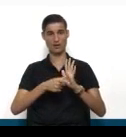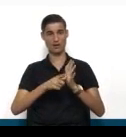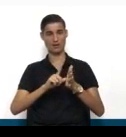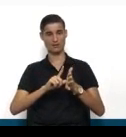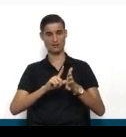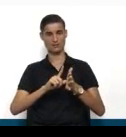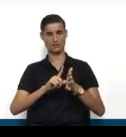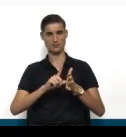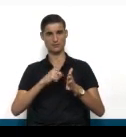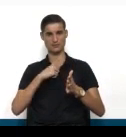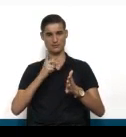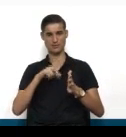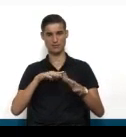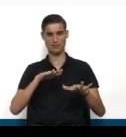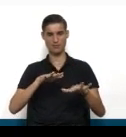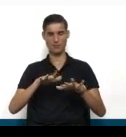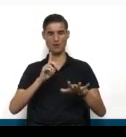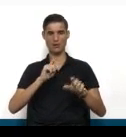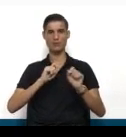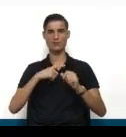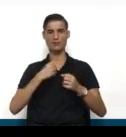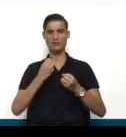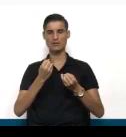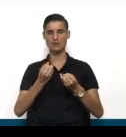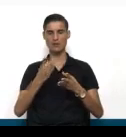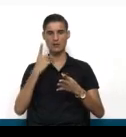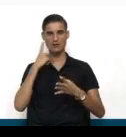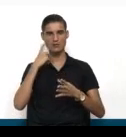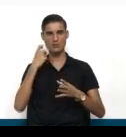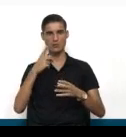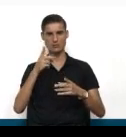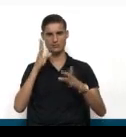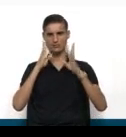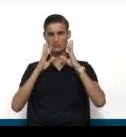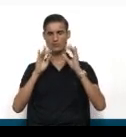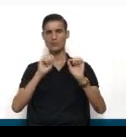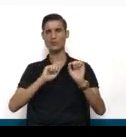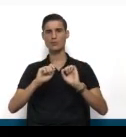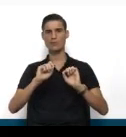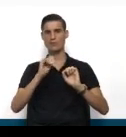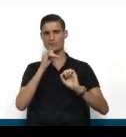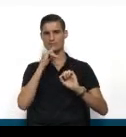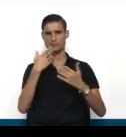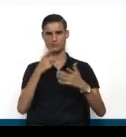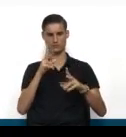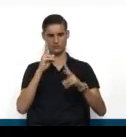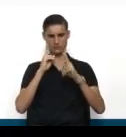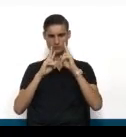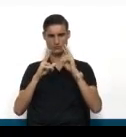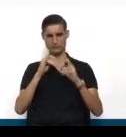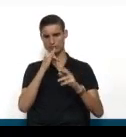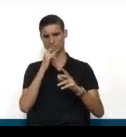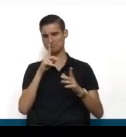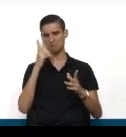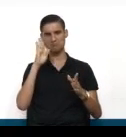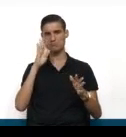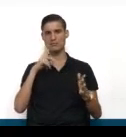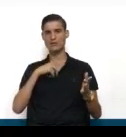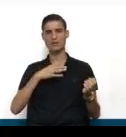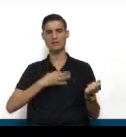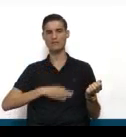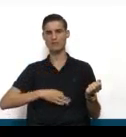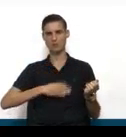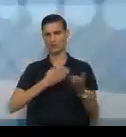antes de ser colocada em movimento é que vai dar o som. Então vamos pensar o seguinte, quando eu estou trabalhando, pensa num violão, para